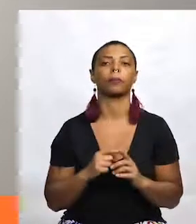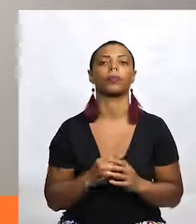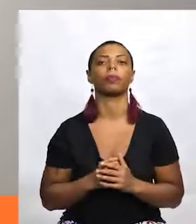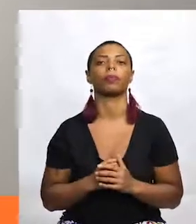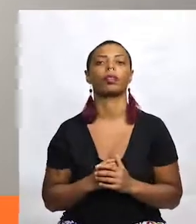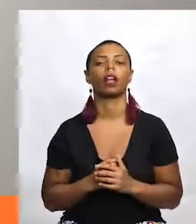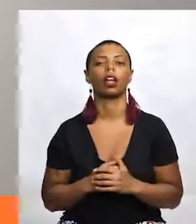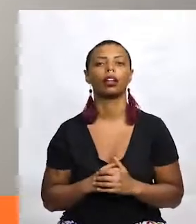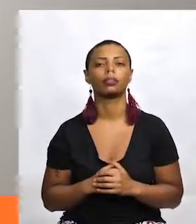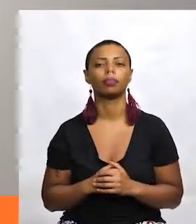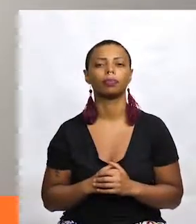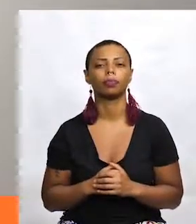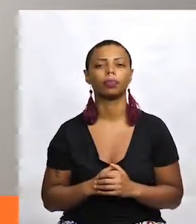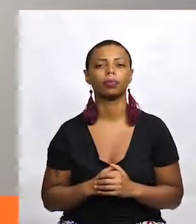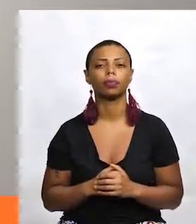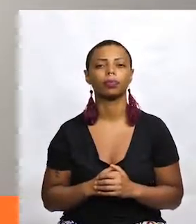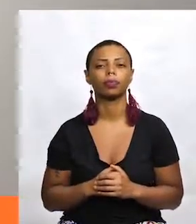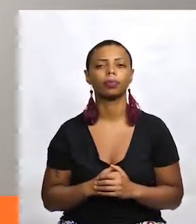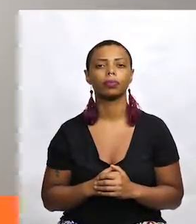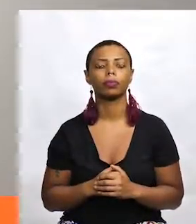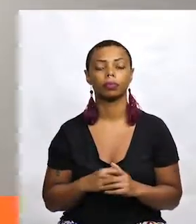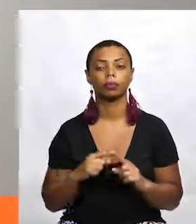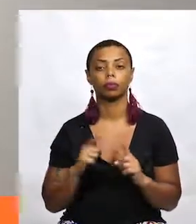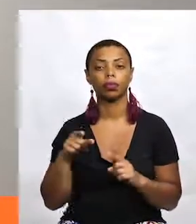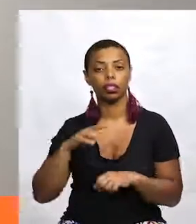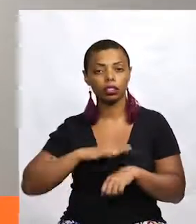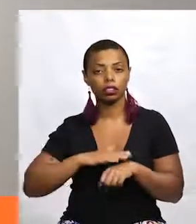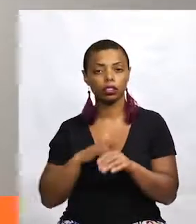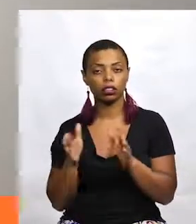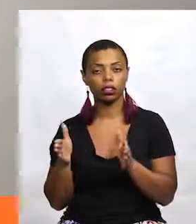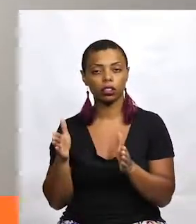eu terminei, nessa época,